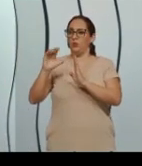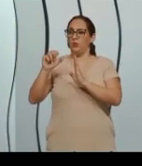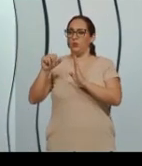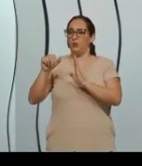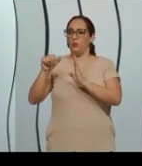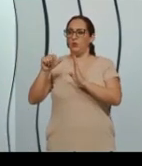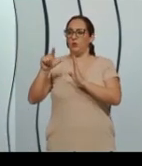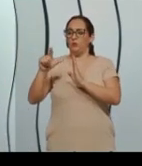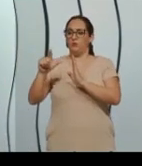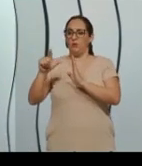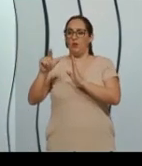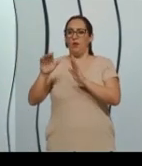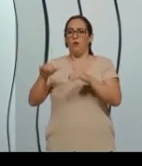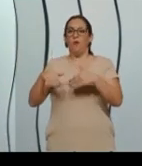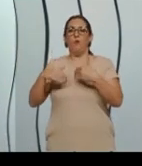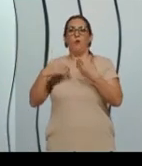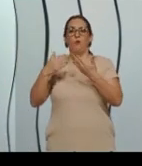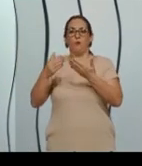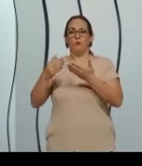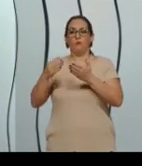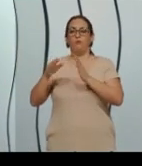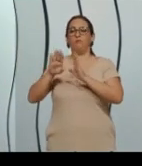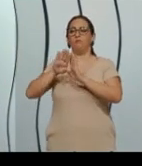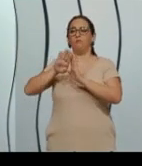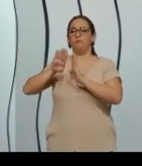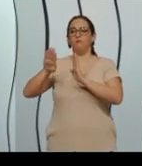décimo,